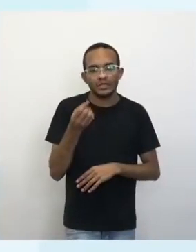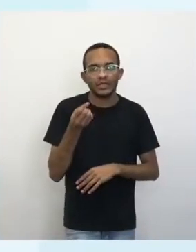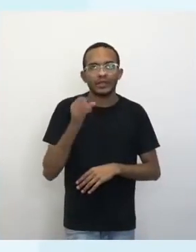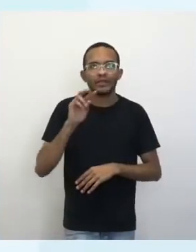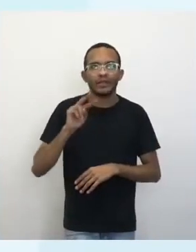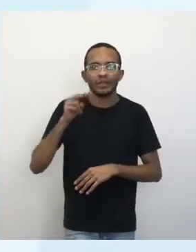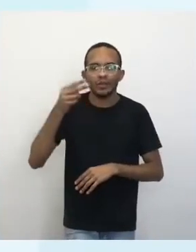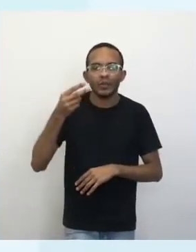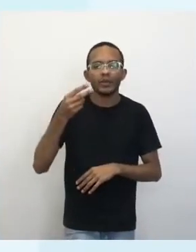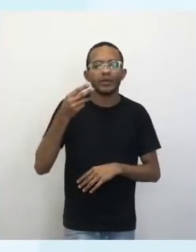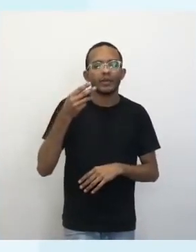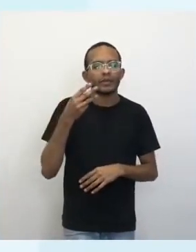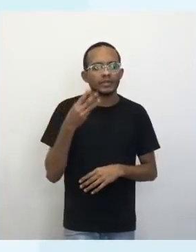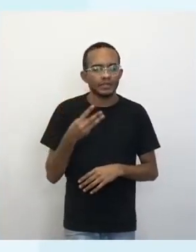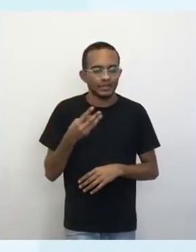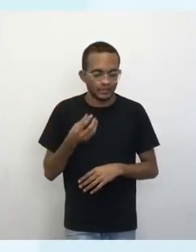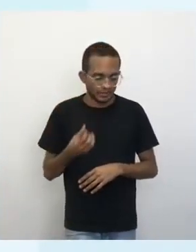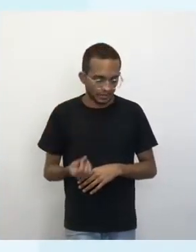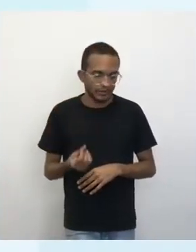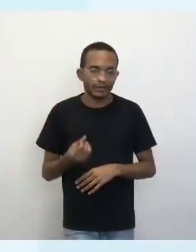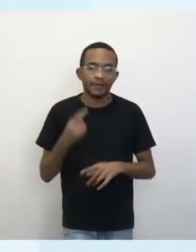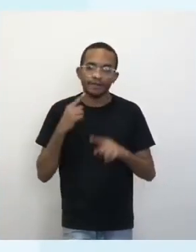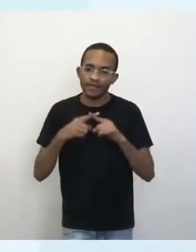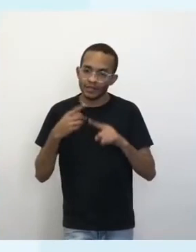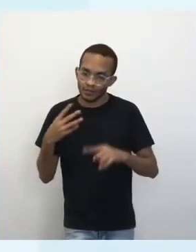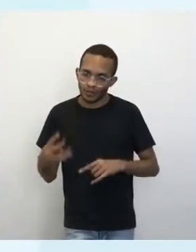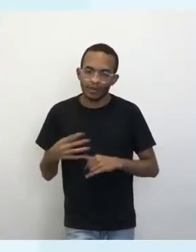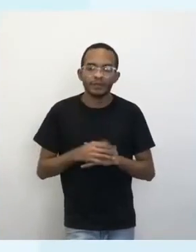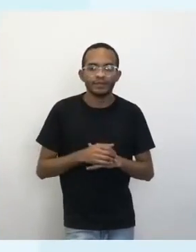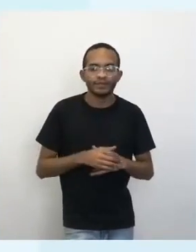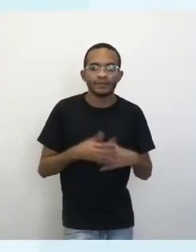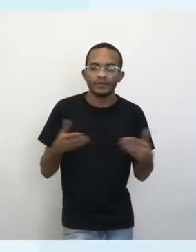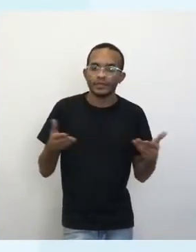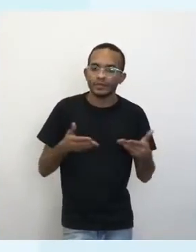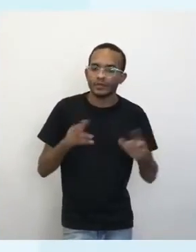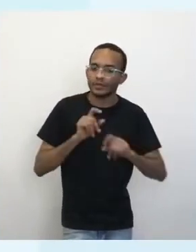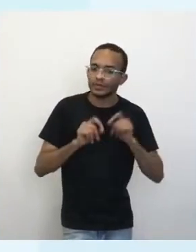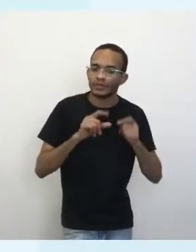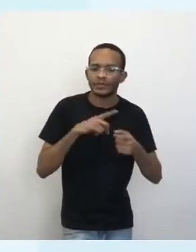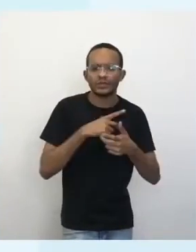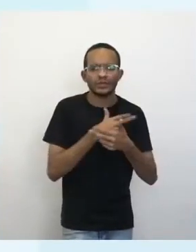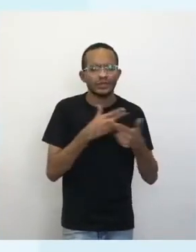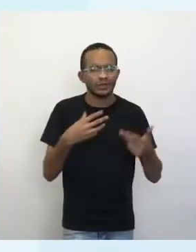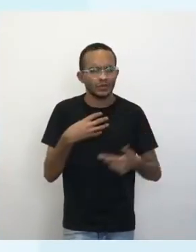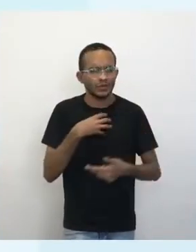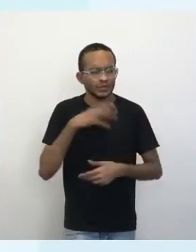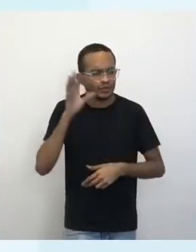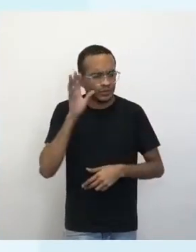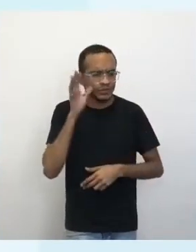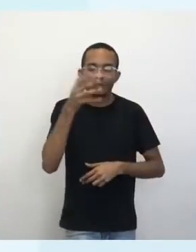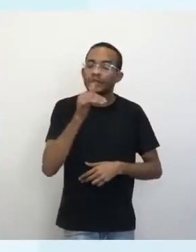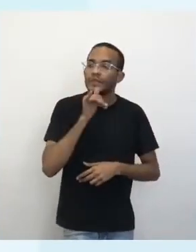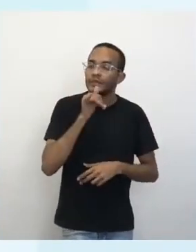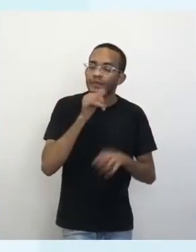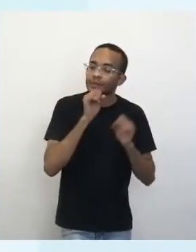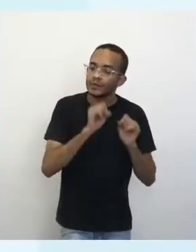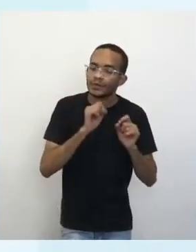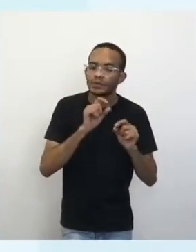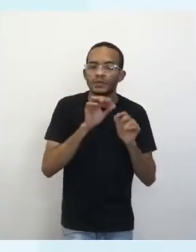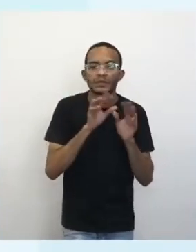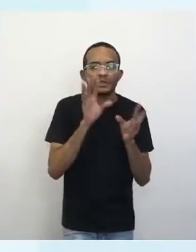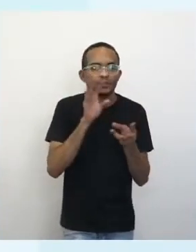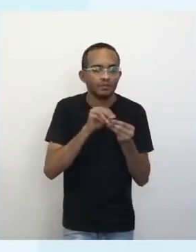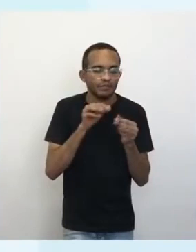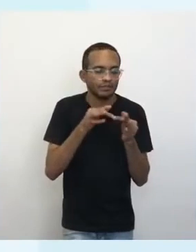6 vezes 6, 36 vezes 4. Aqui eu tenho várias formas de resolver. Eu posso